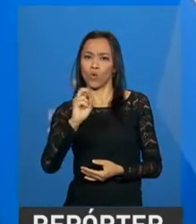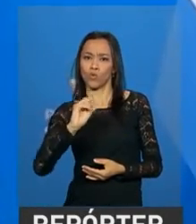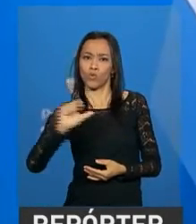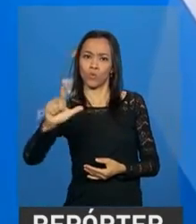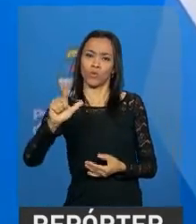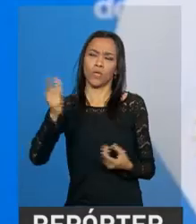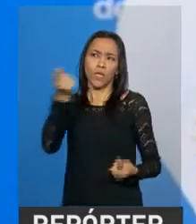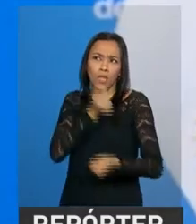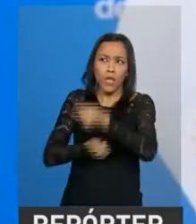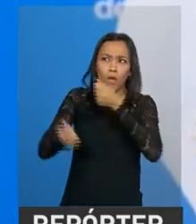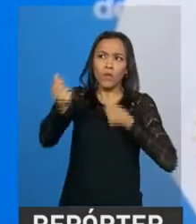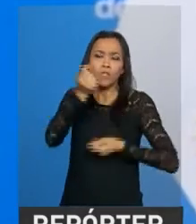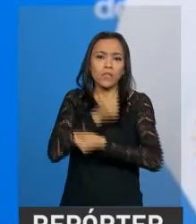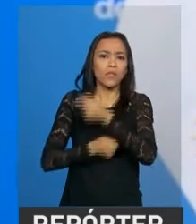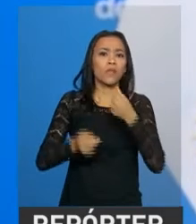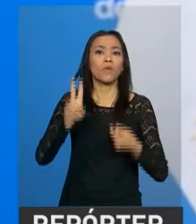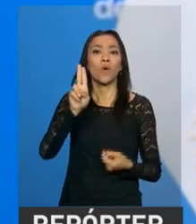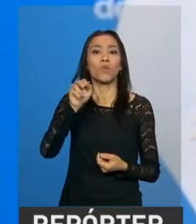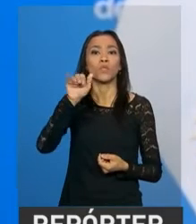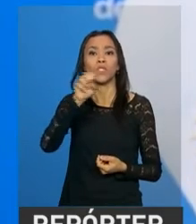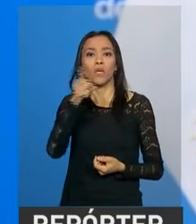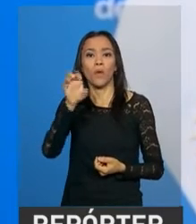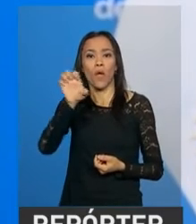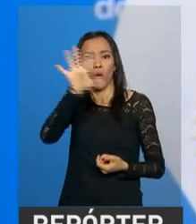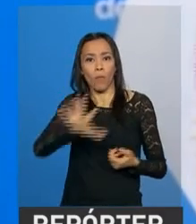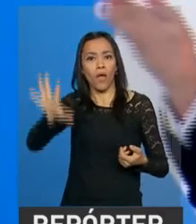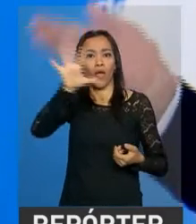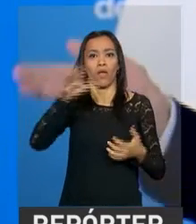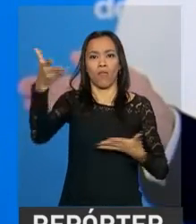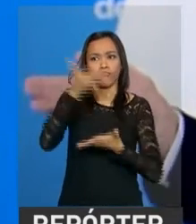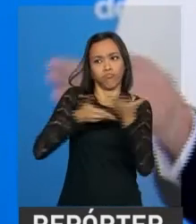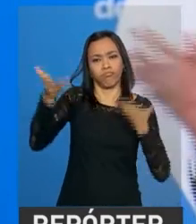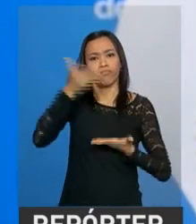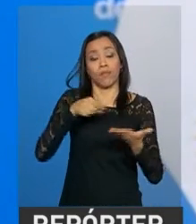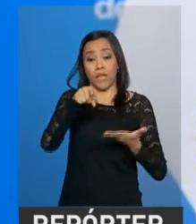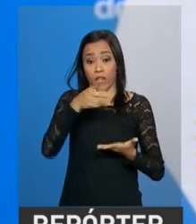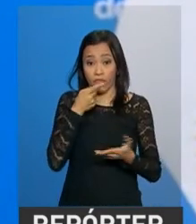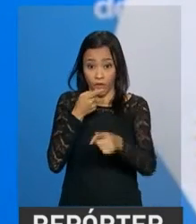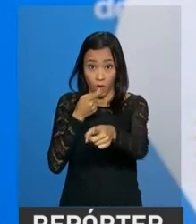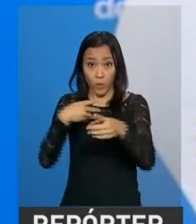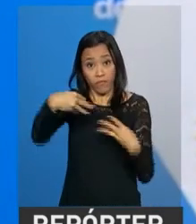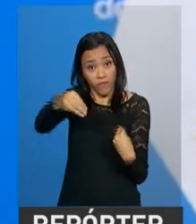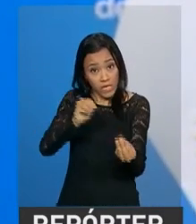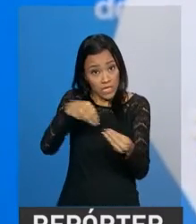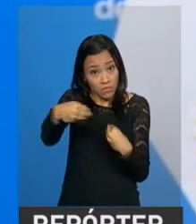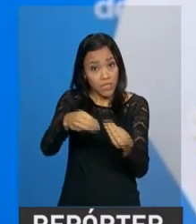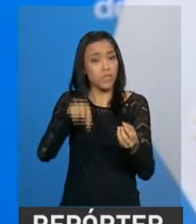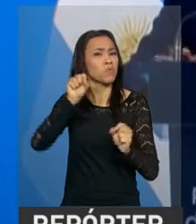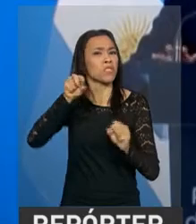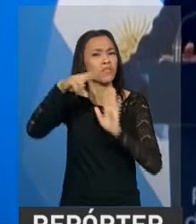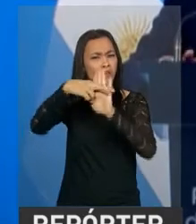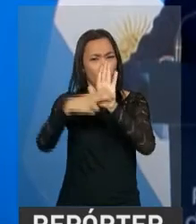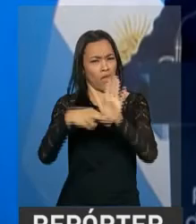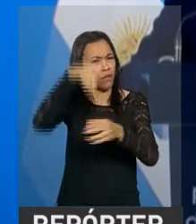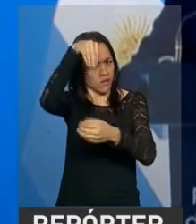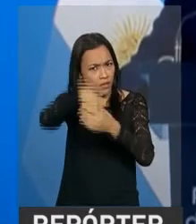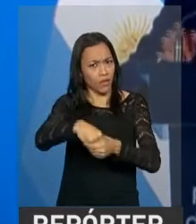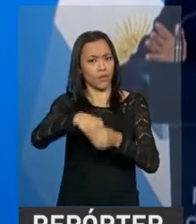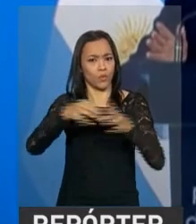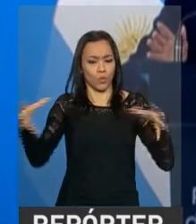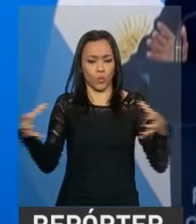União Europeia. Sobre o funcionamento do Mercosul, o presidente Michel Temer defendeu a flexibilização de regras para dar